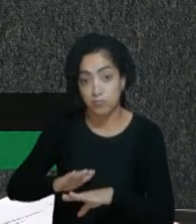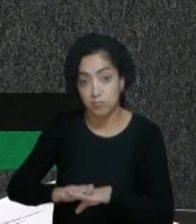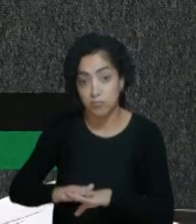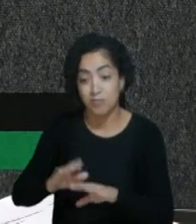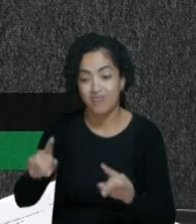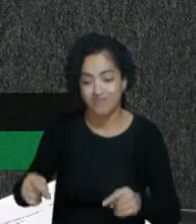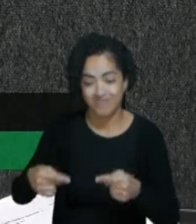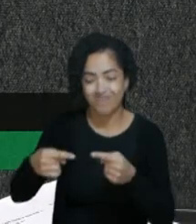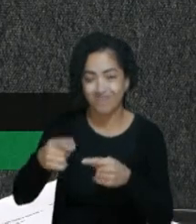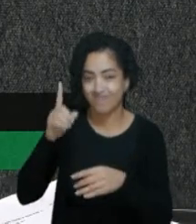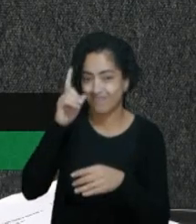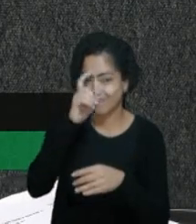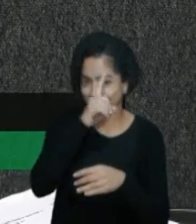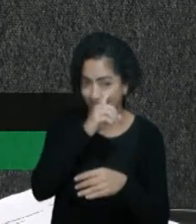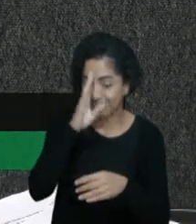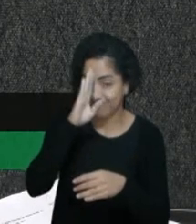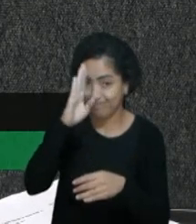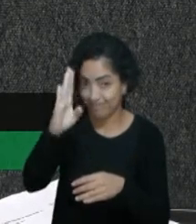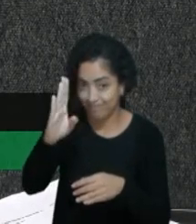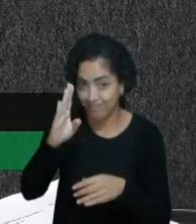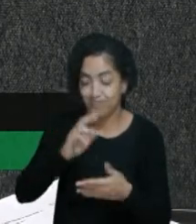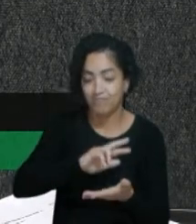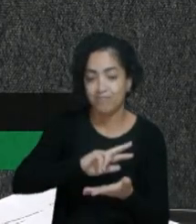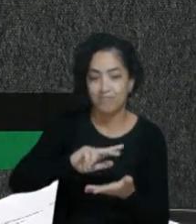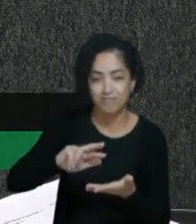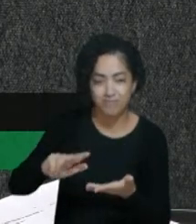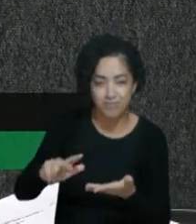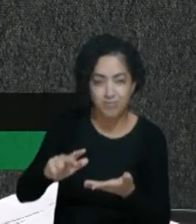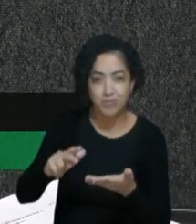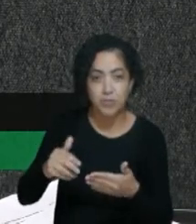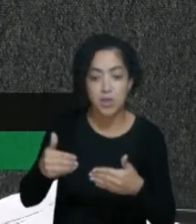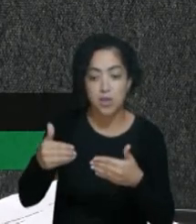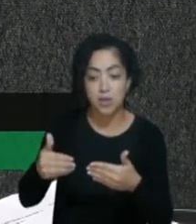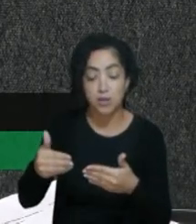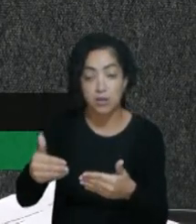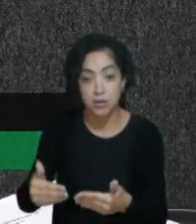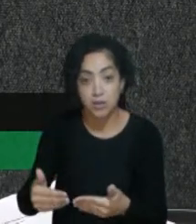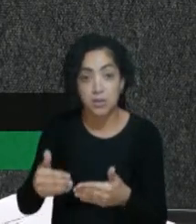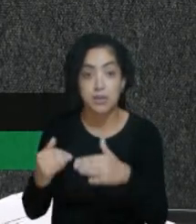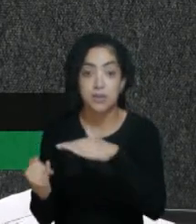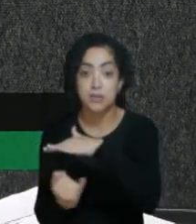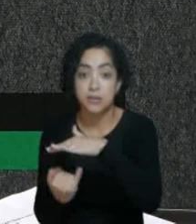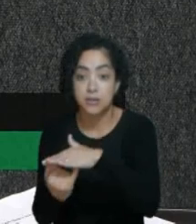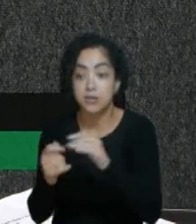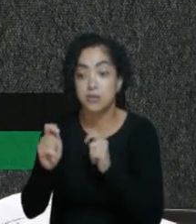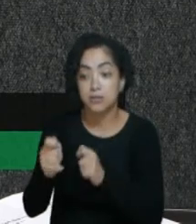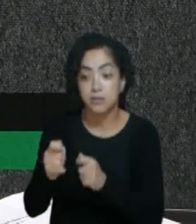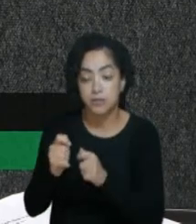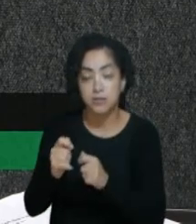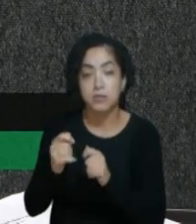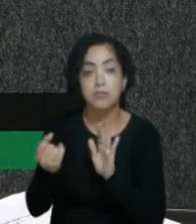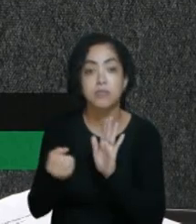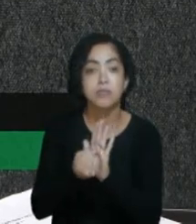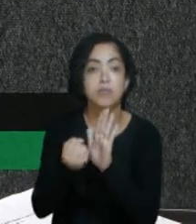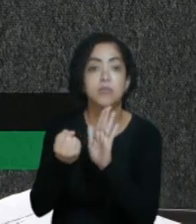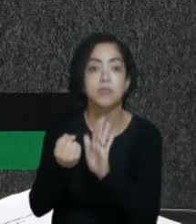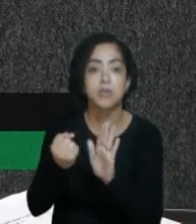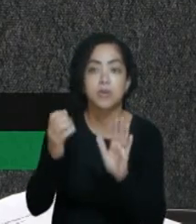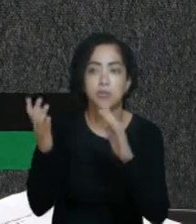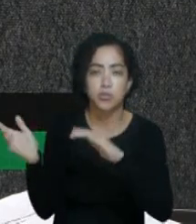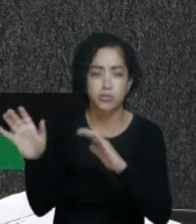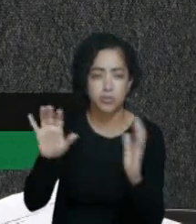enfrentando dificuldade principalmente por fatores externos como avanço da Pesca Industrial além dos impactos causados pelo desequilíbrio